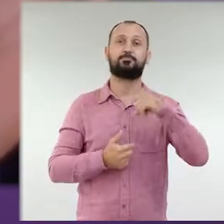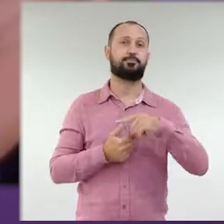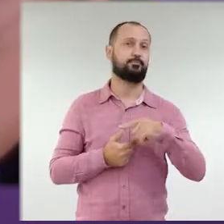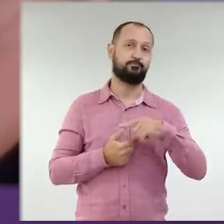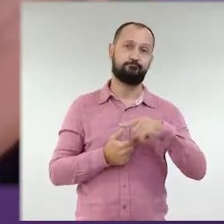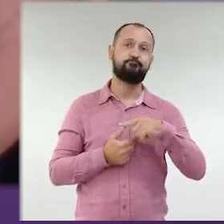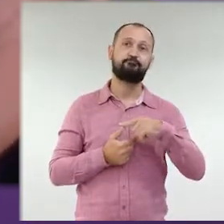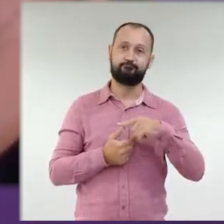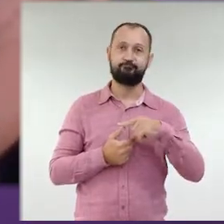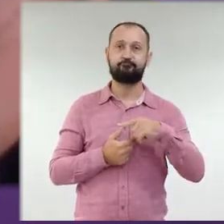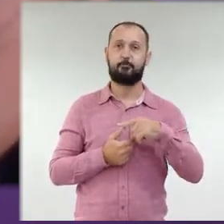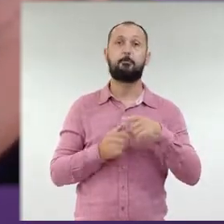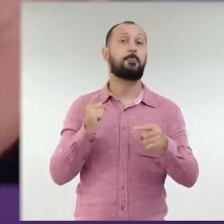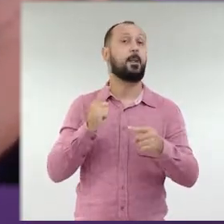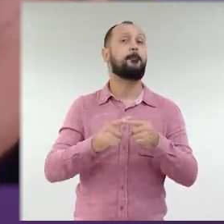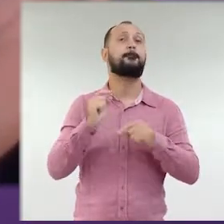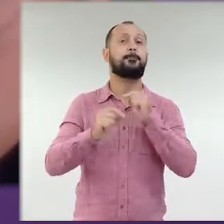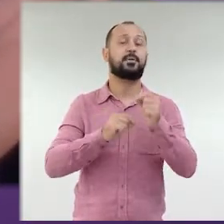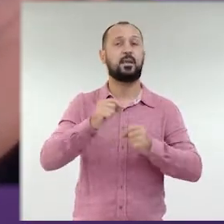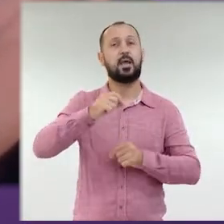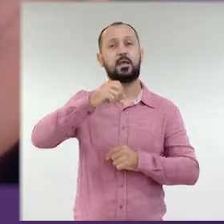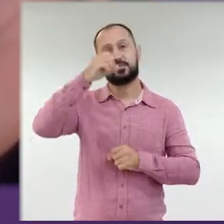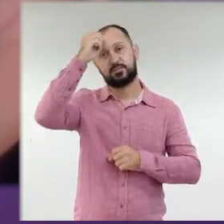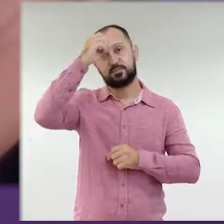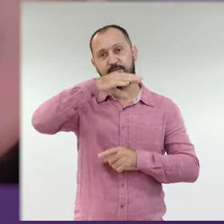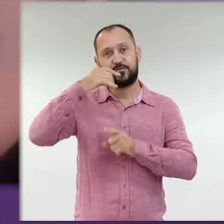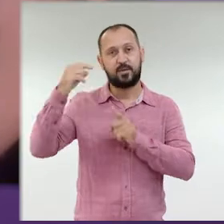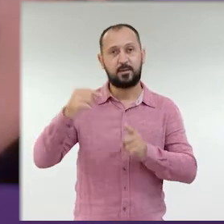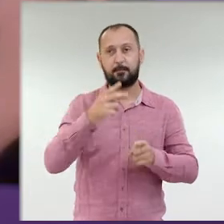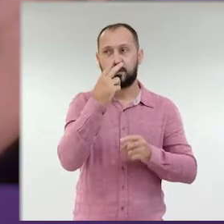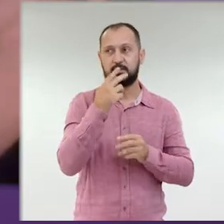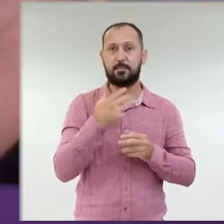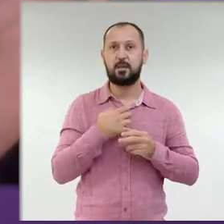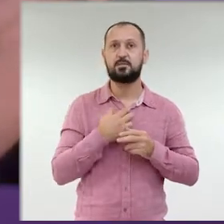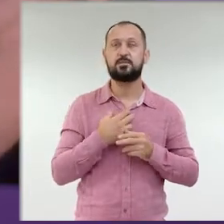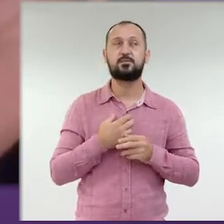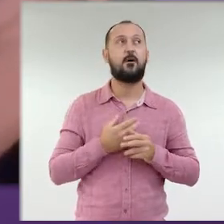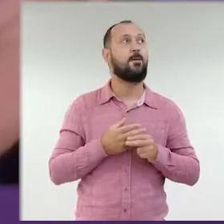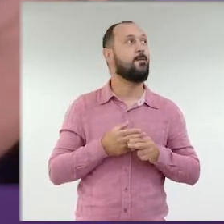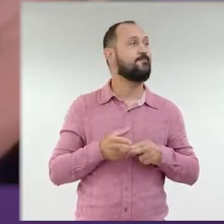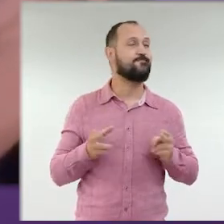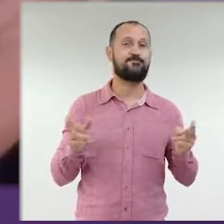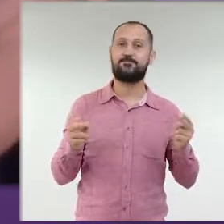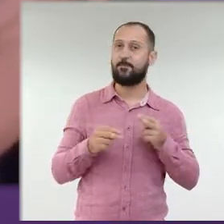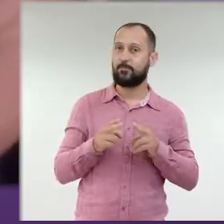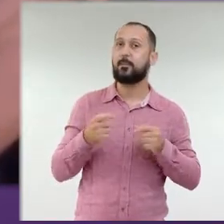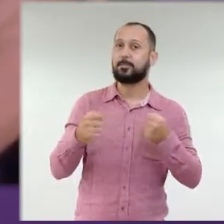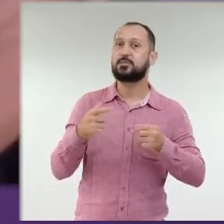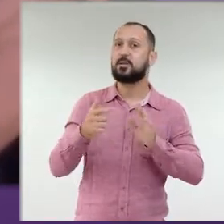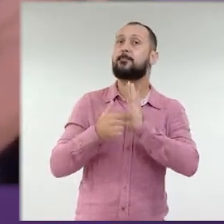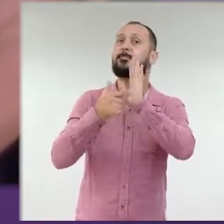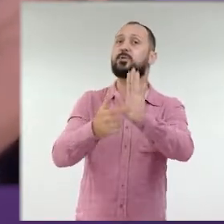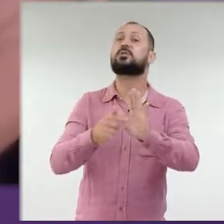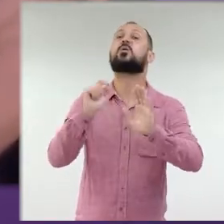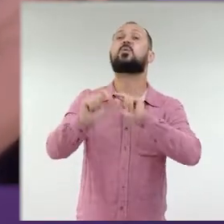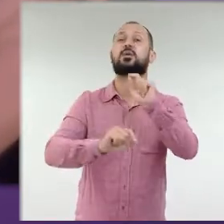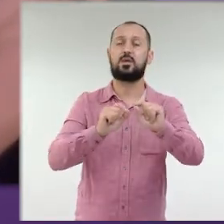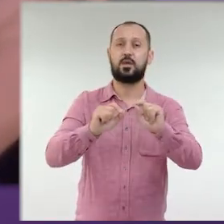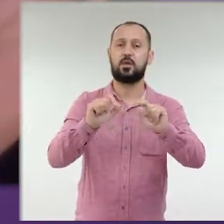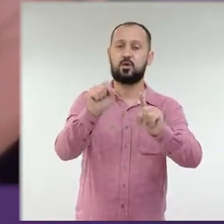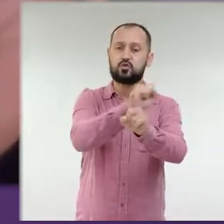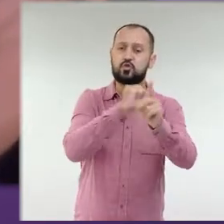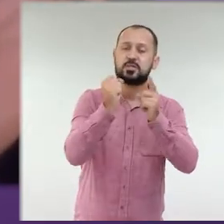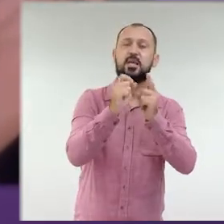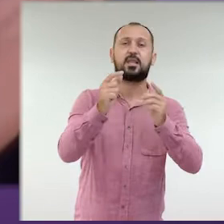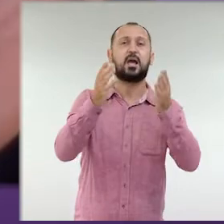E essas violências cada vez mais sutis, a gente precisa dizer para toda a sociedade que a violência contra a mulher